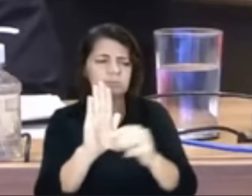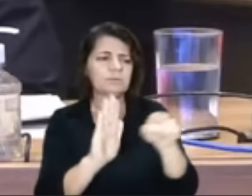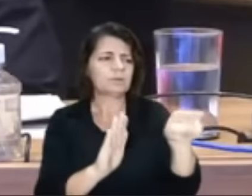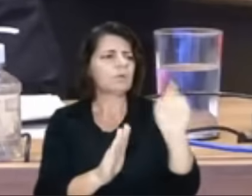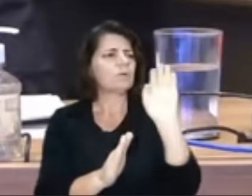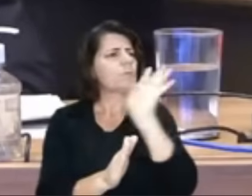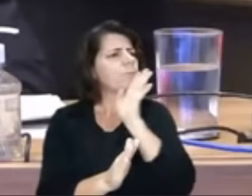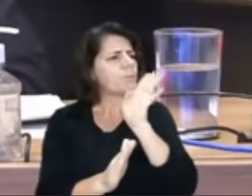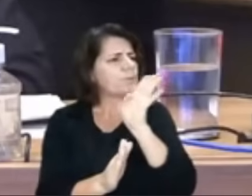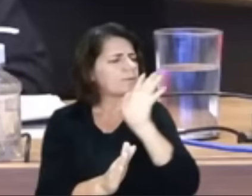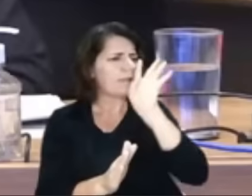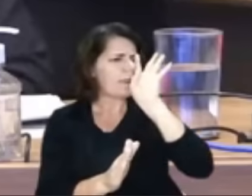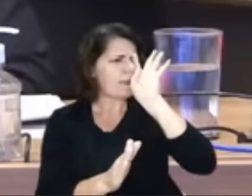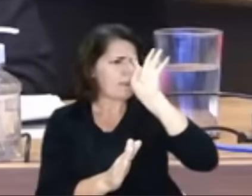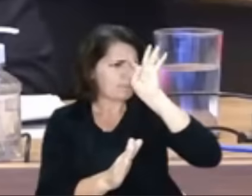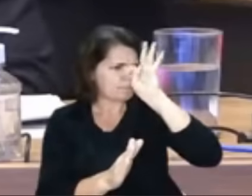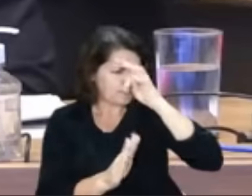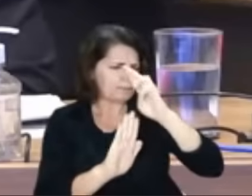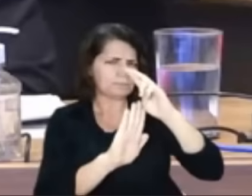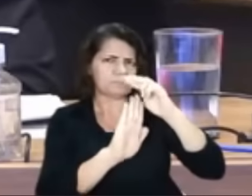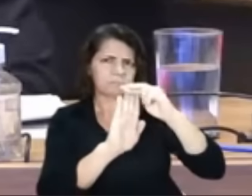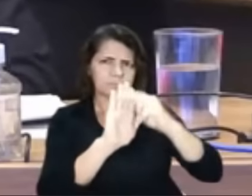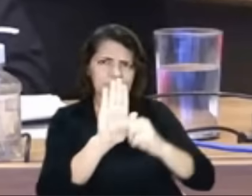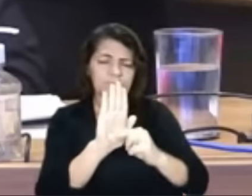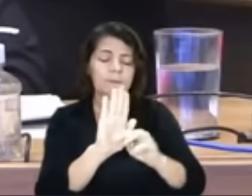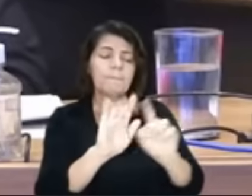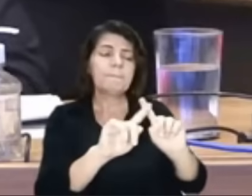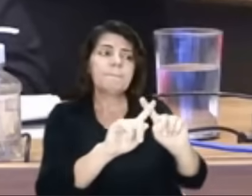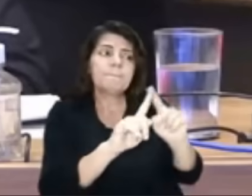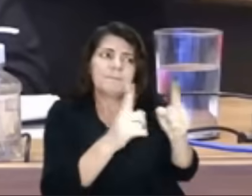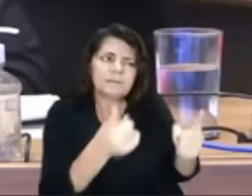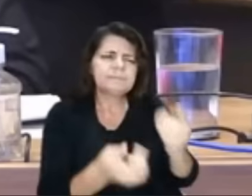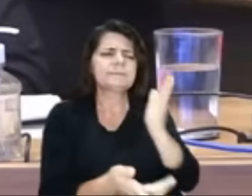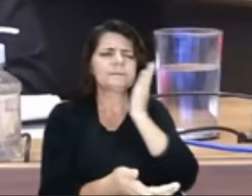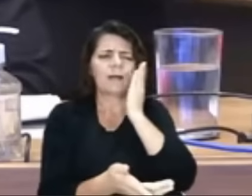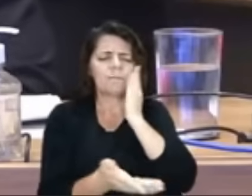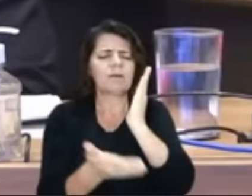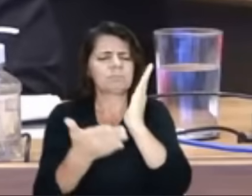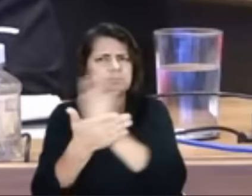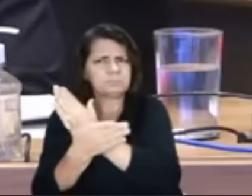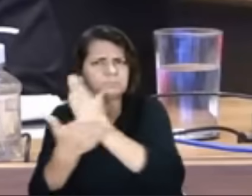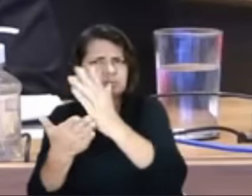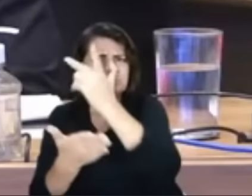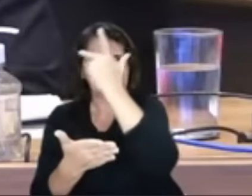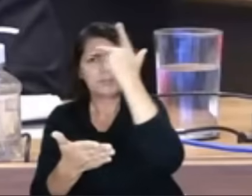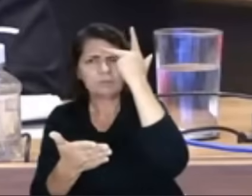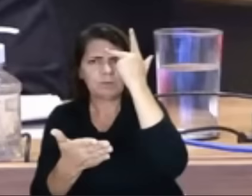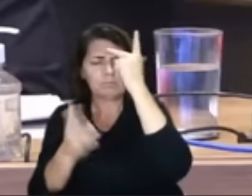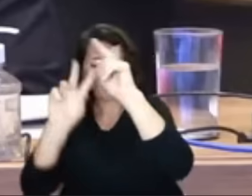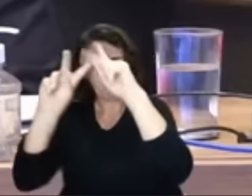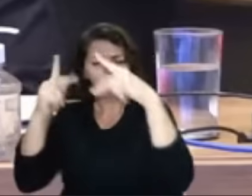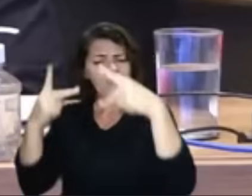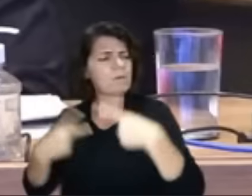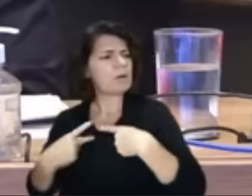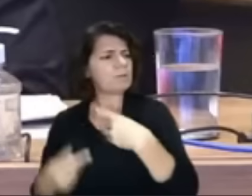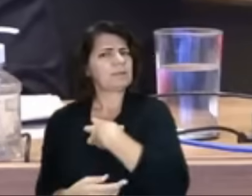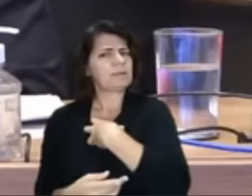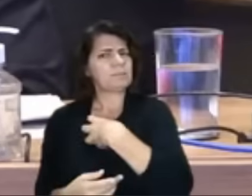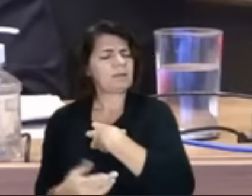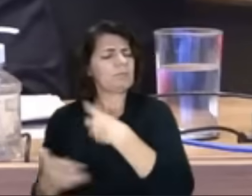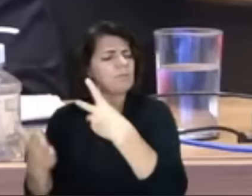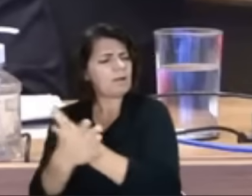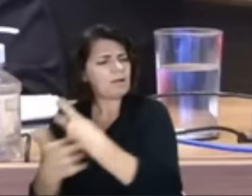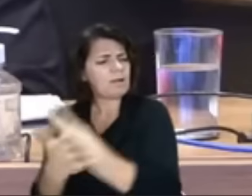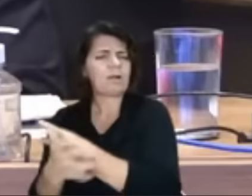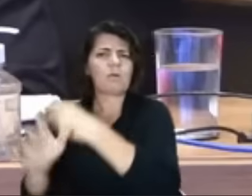de lealdade Mas apesar disso a gente sabe que as pessoas elas têm a sua dimensão humana e a sua dimensão de erro e por isso elas precisam ser